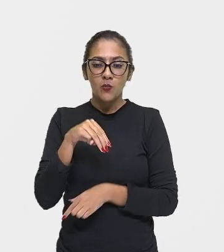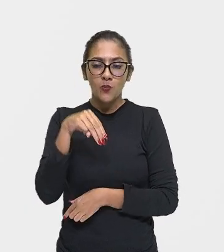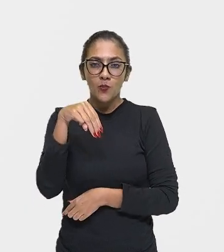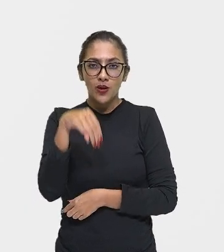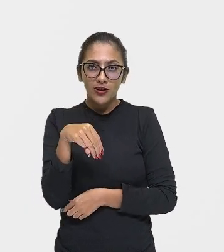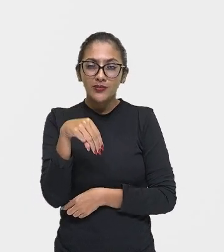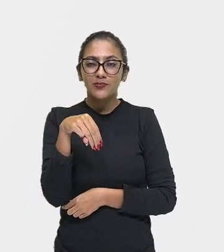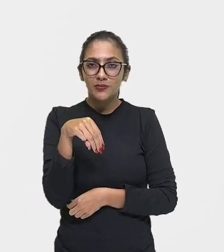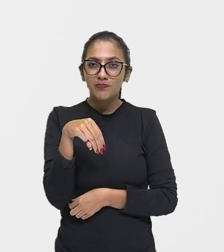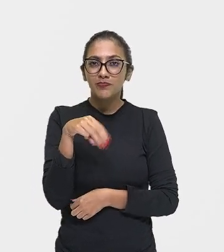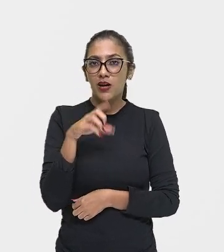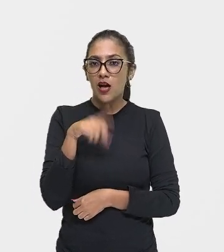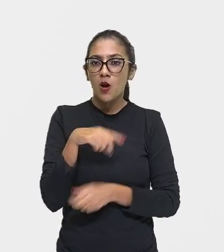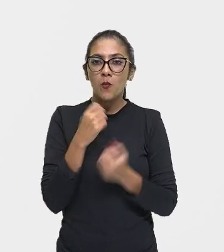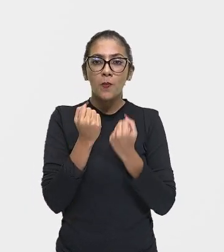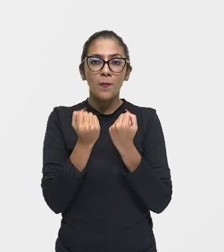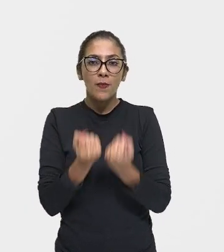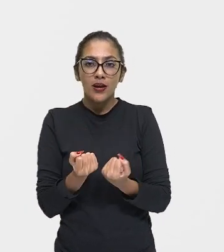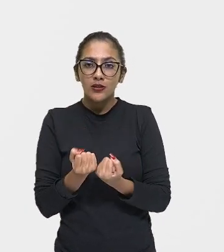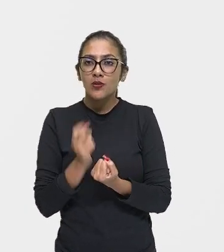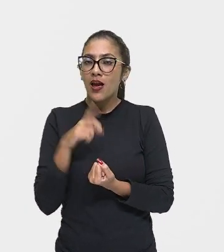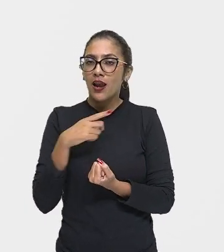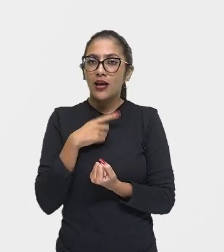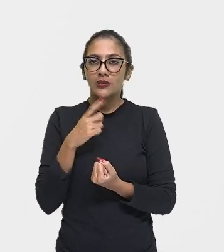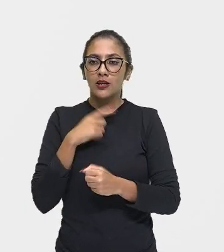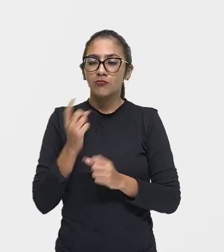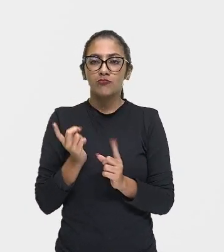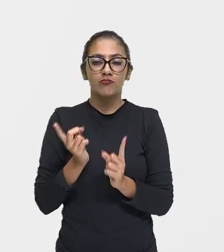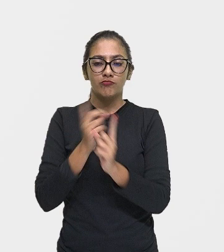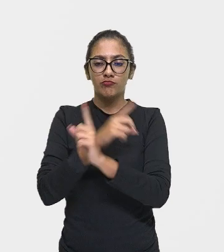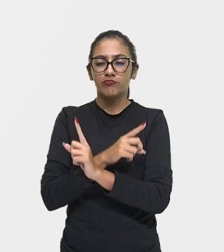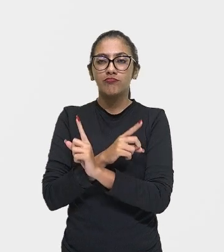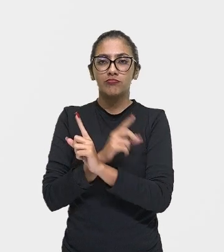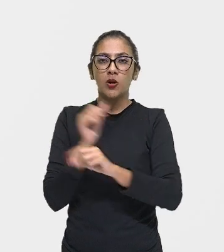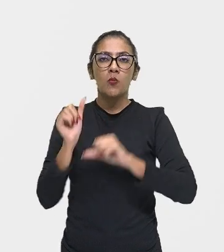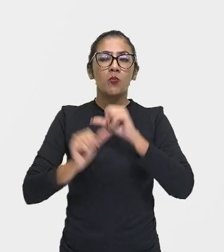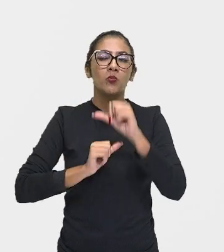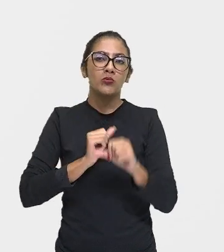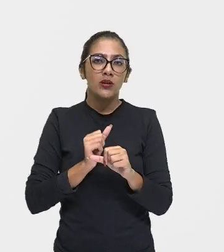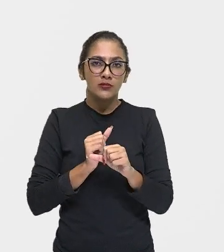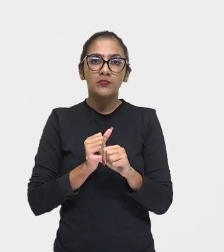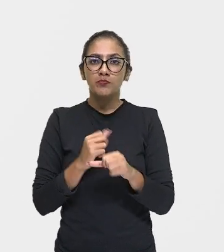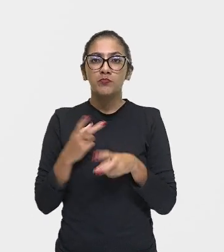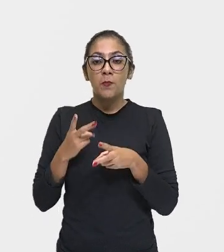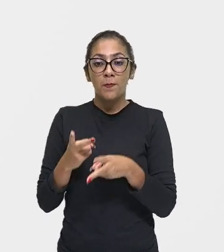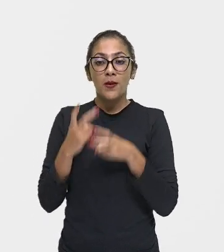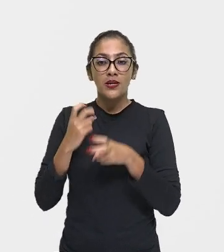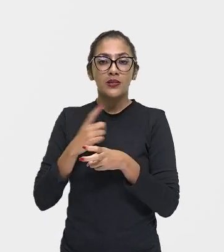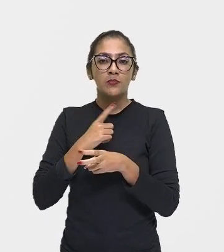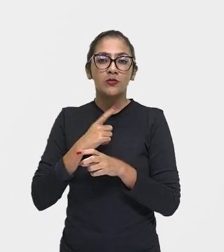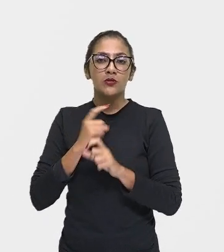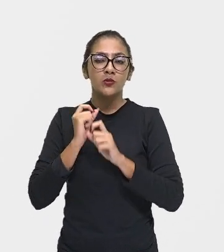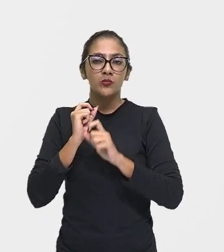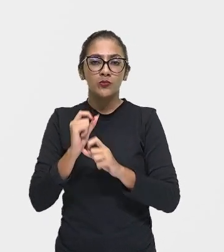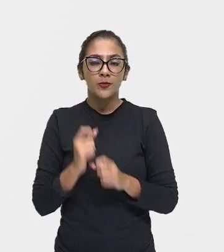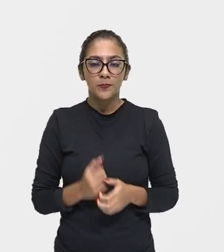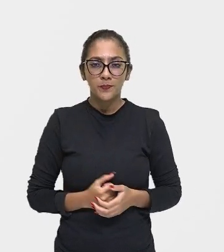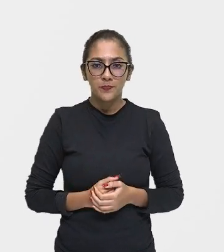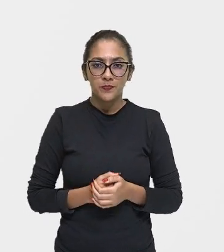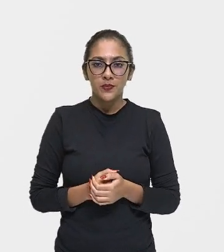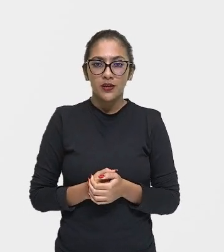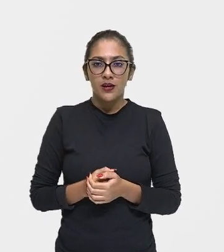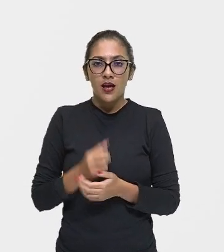massa, ela é inversamente proporcional. Então, percebam que eu tenho aí força resultante